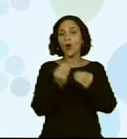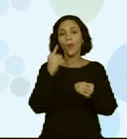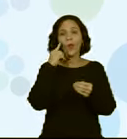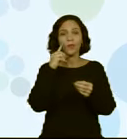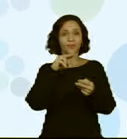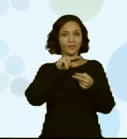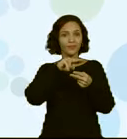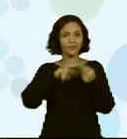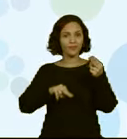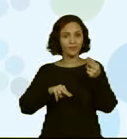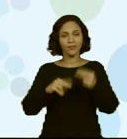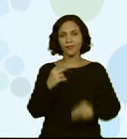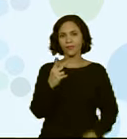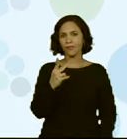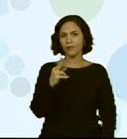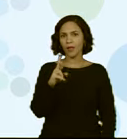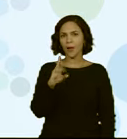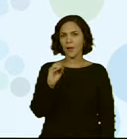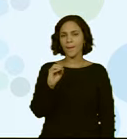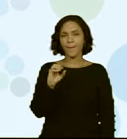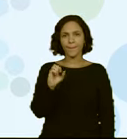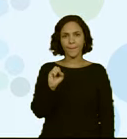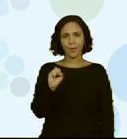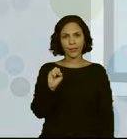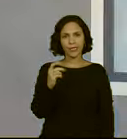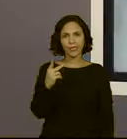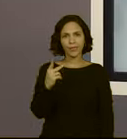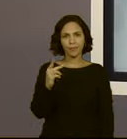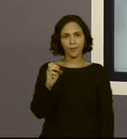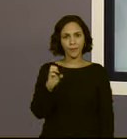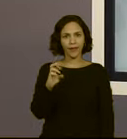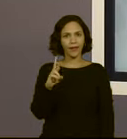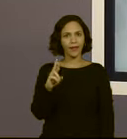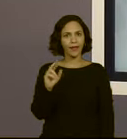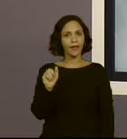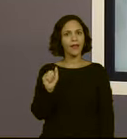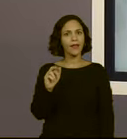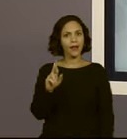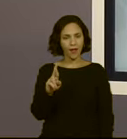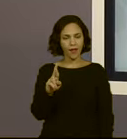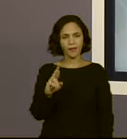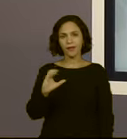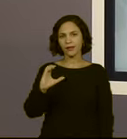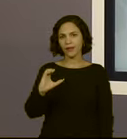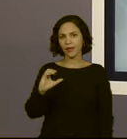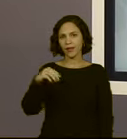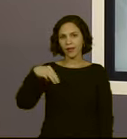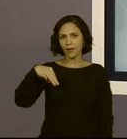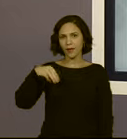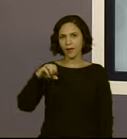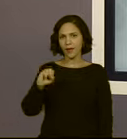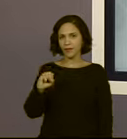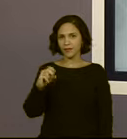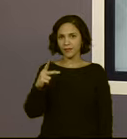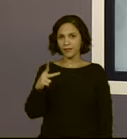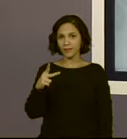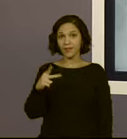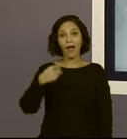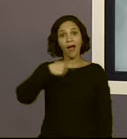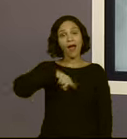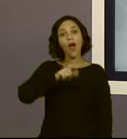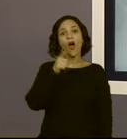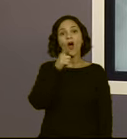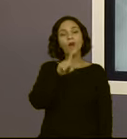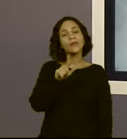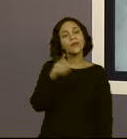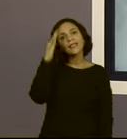a hashtag prosperar cmsp porque assim a gente pode saber o que